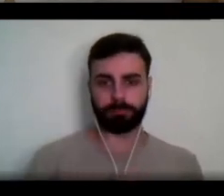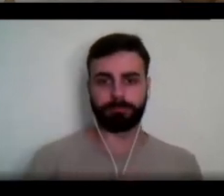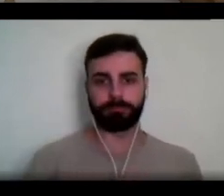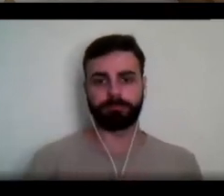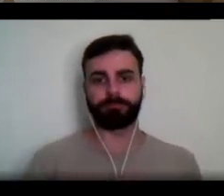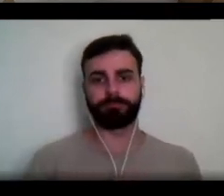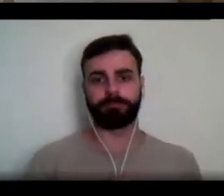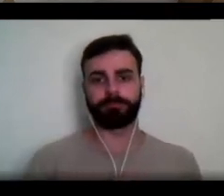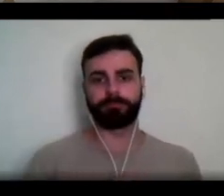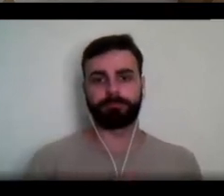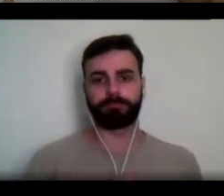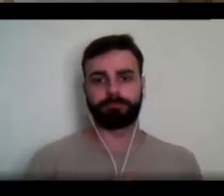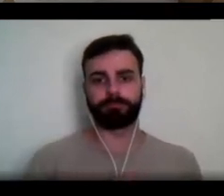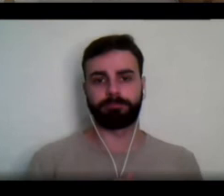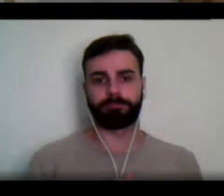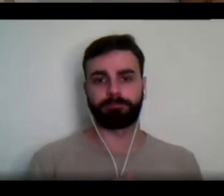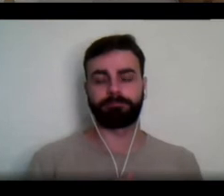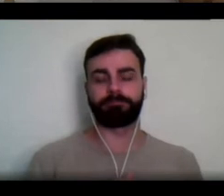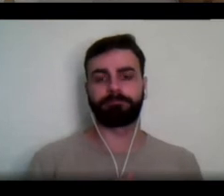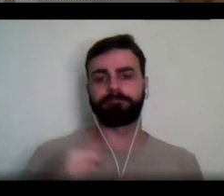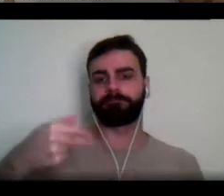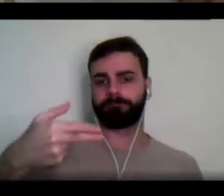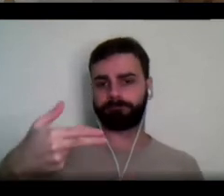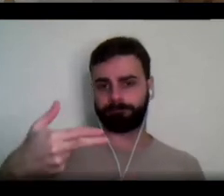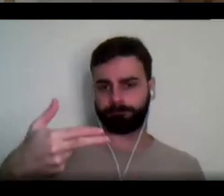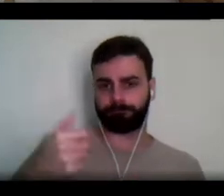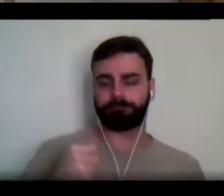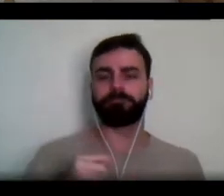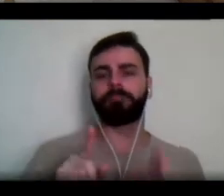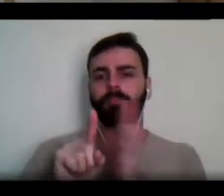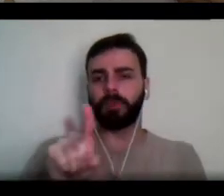E o que é a integral?